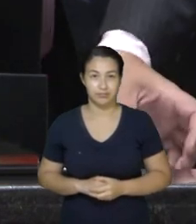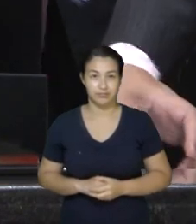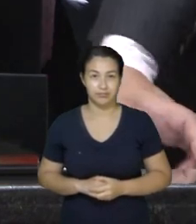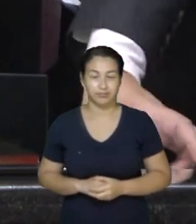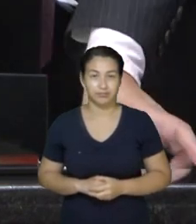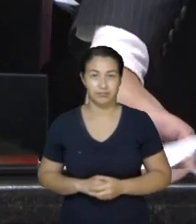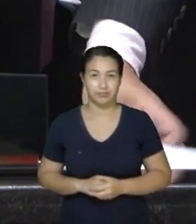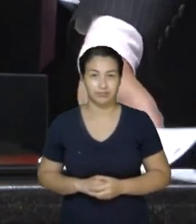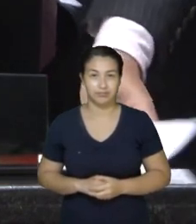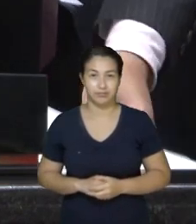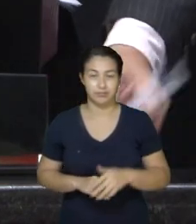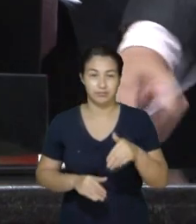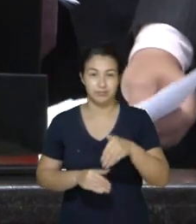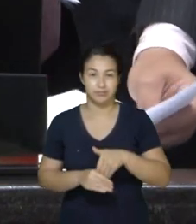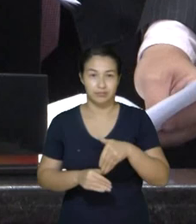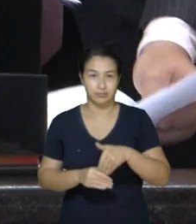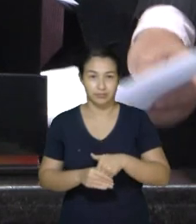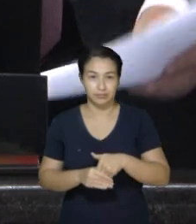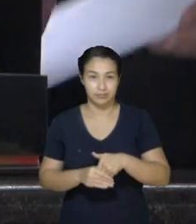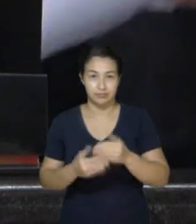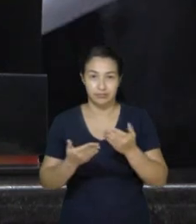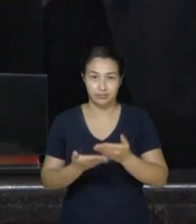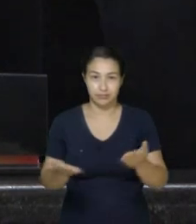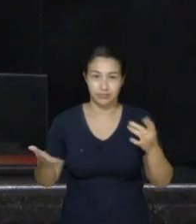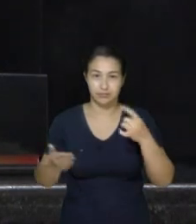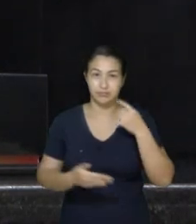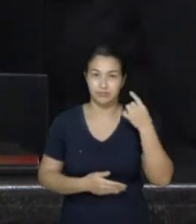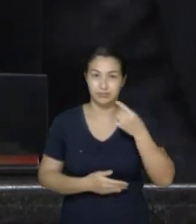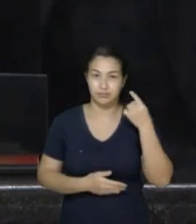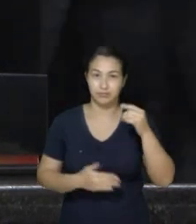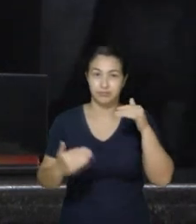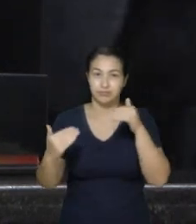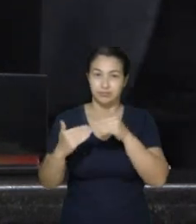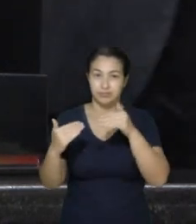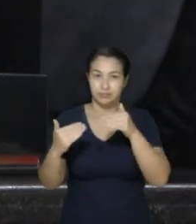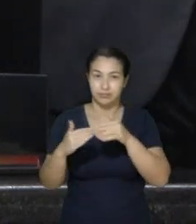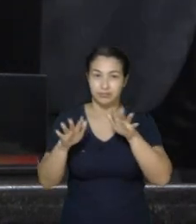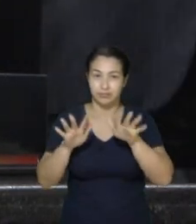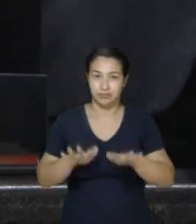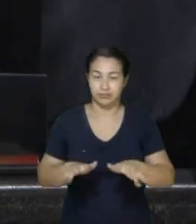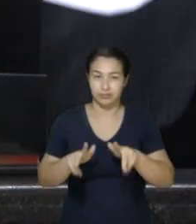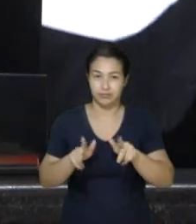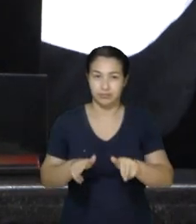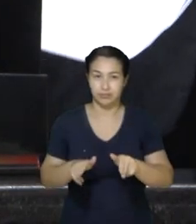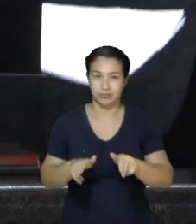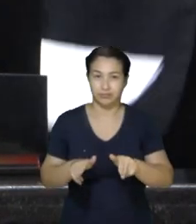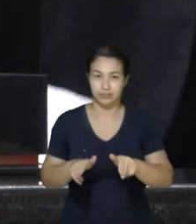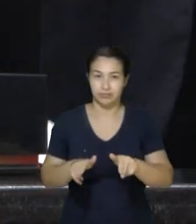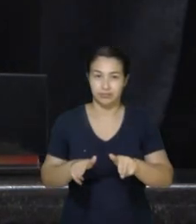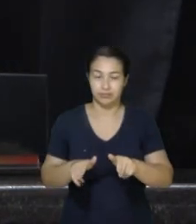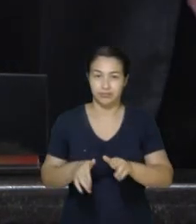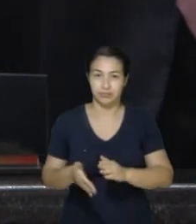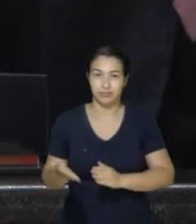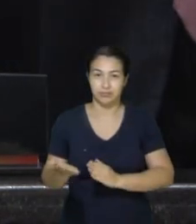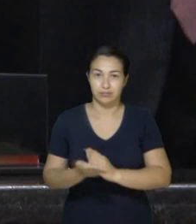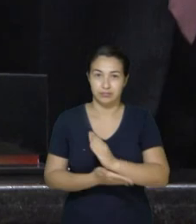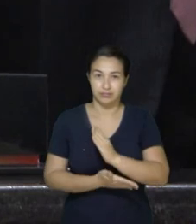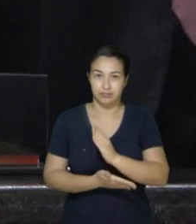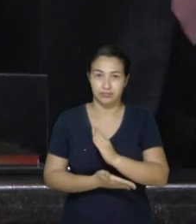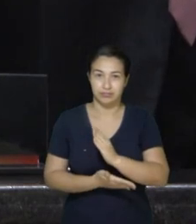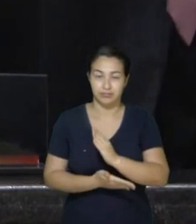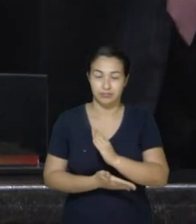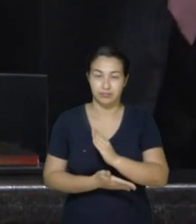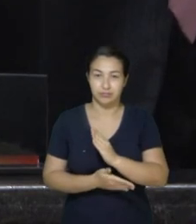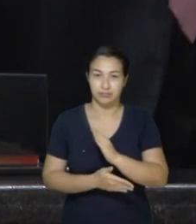Em votação, os deputados que concordam permaneçam como se encontram. Está aprovado com